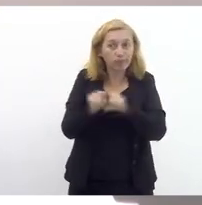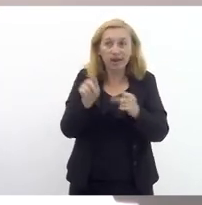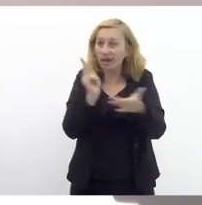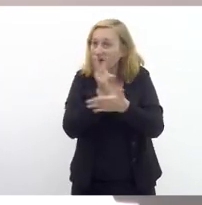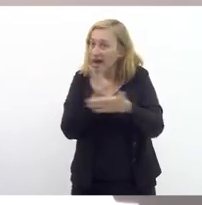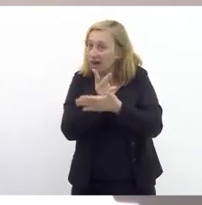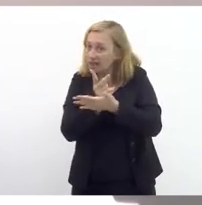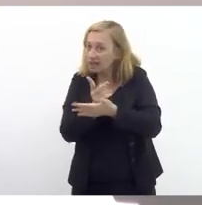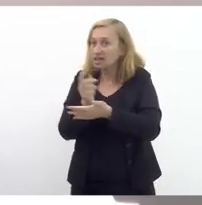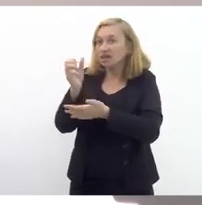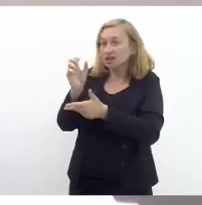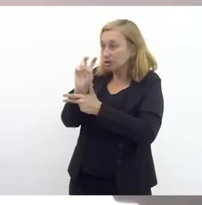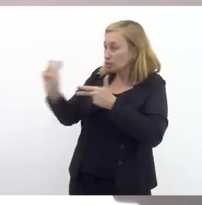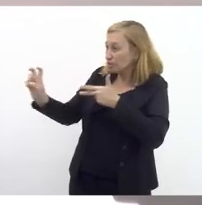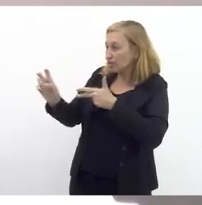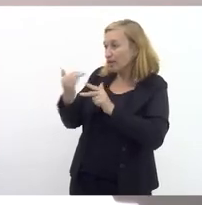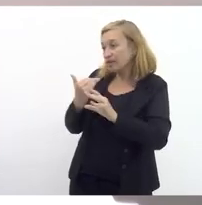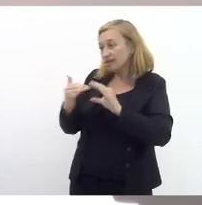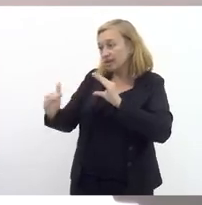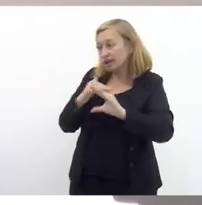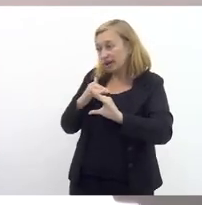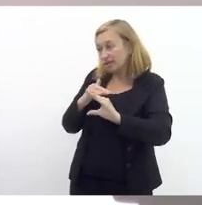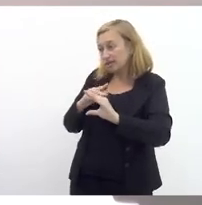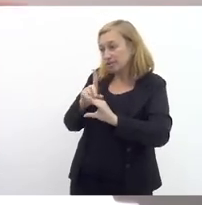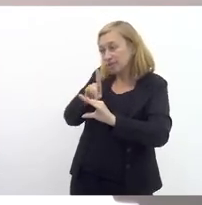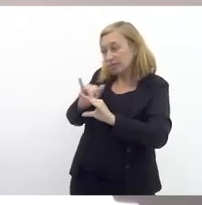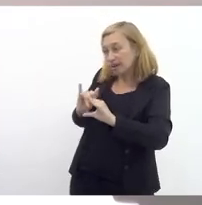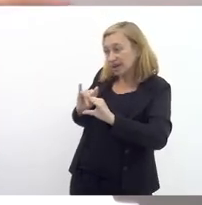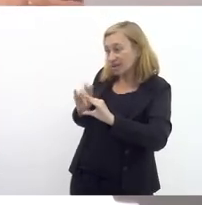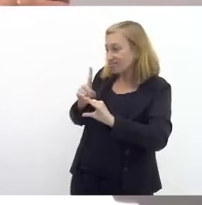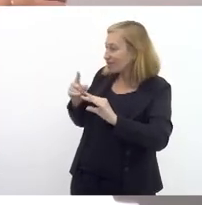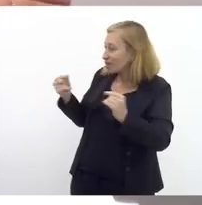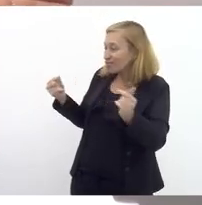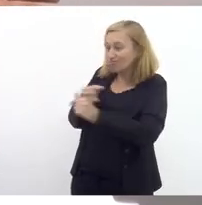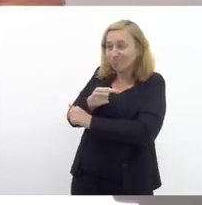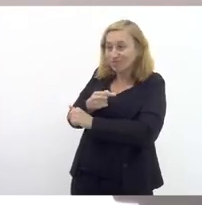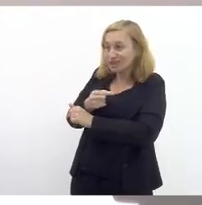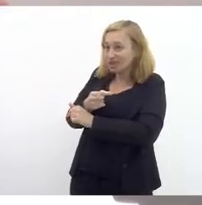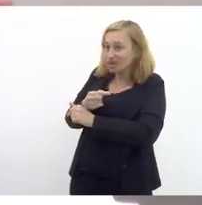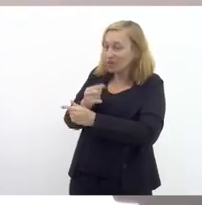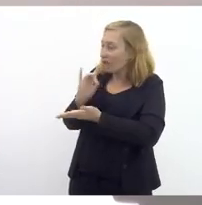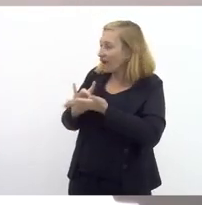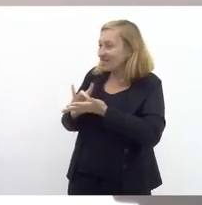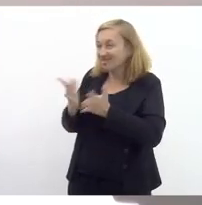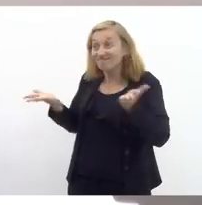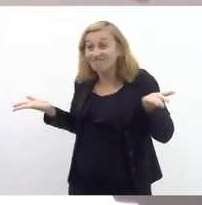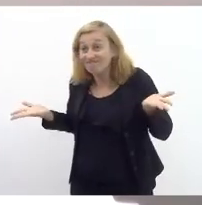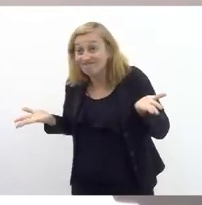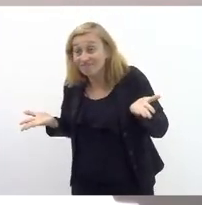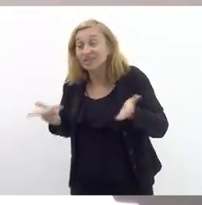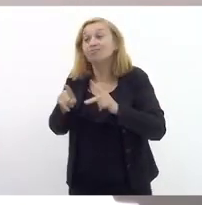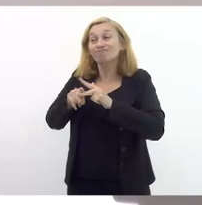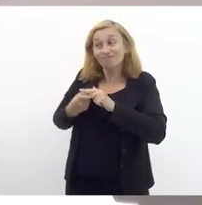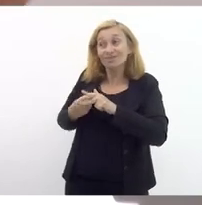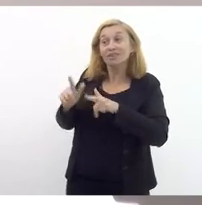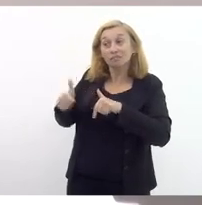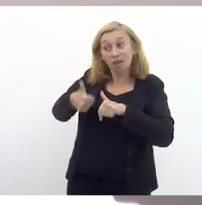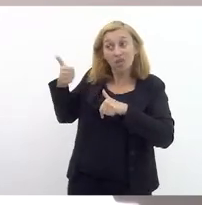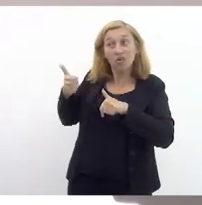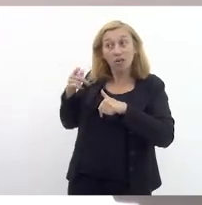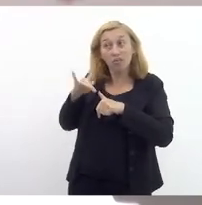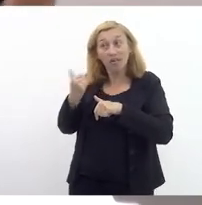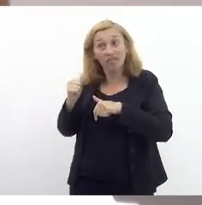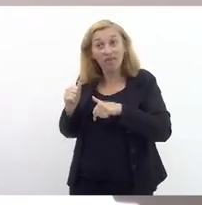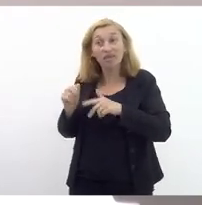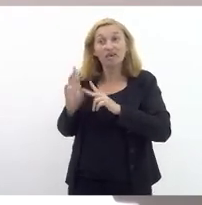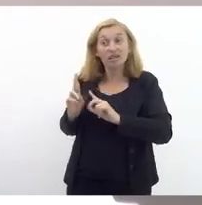da Supervia, com esse encaminhamento que fez a CPI, que não condiz com a realidade, Antônio Carlos, não condiz. Então, atualize a sua planilha no que